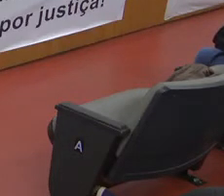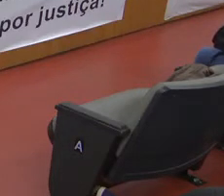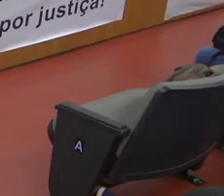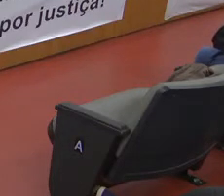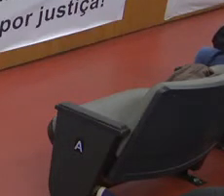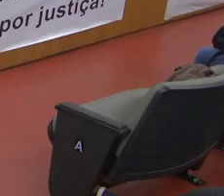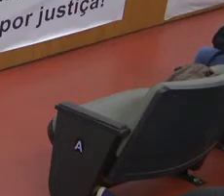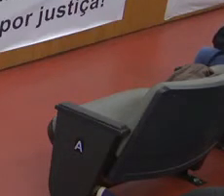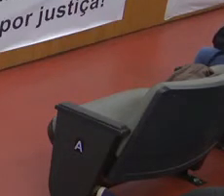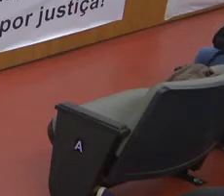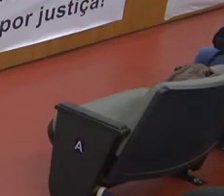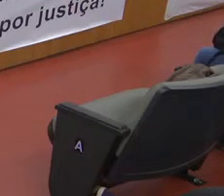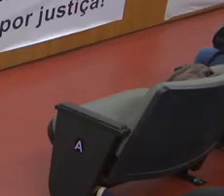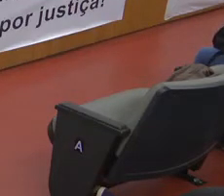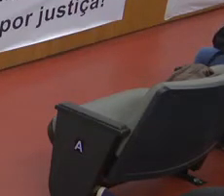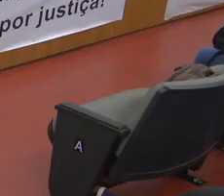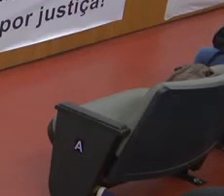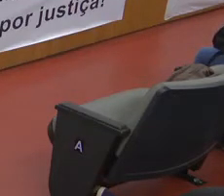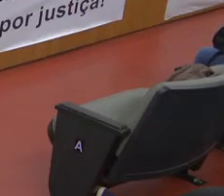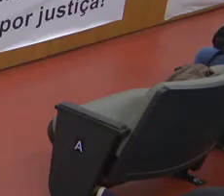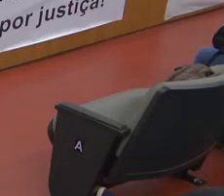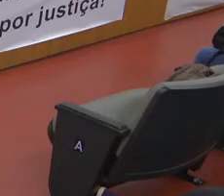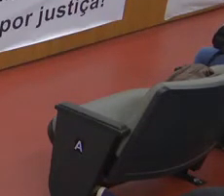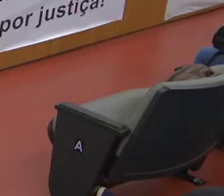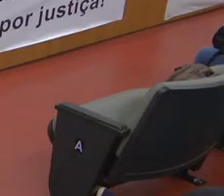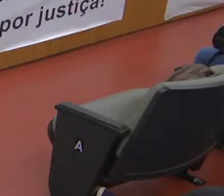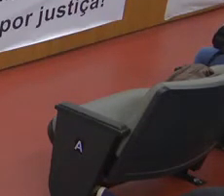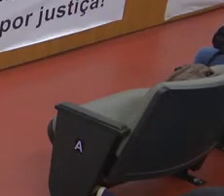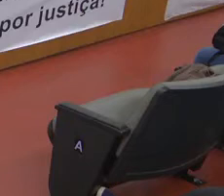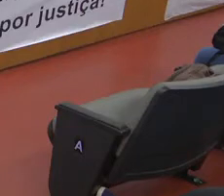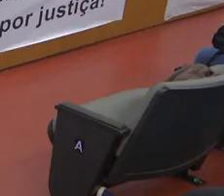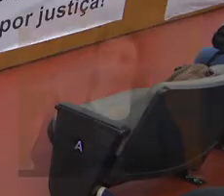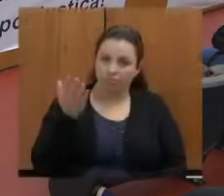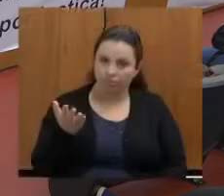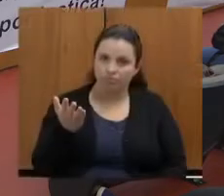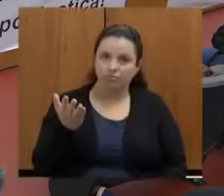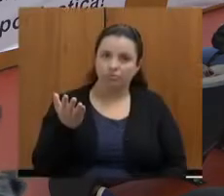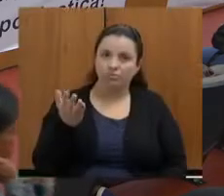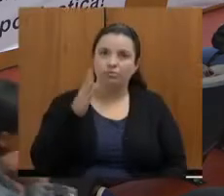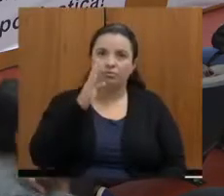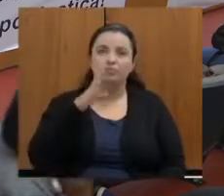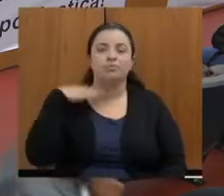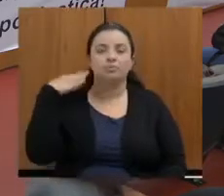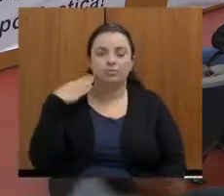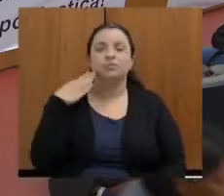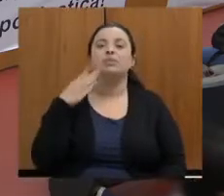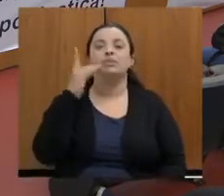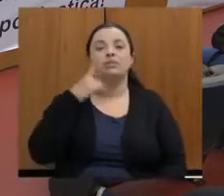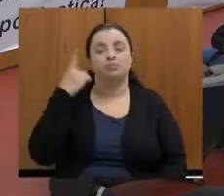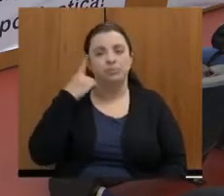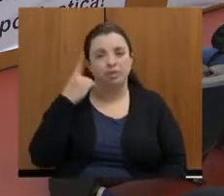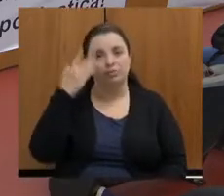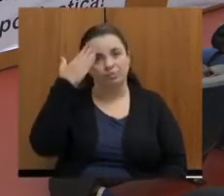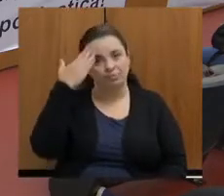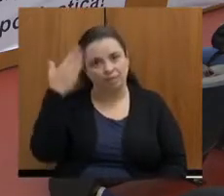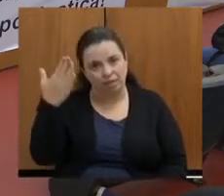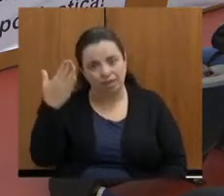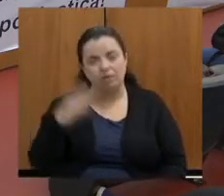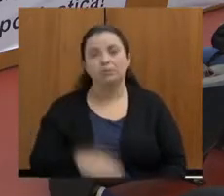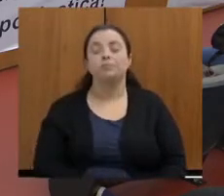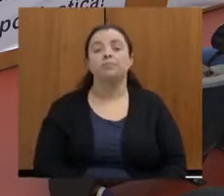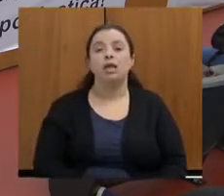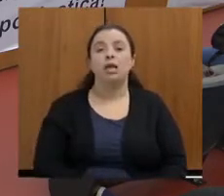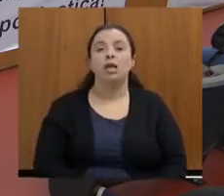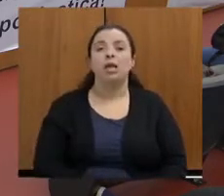E aí o Tom deputada Beatriz isqueiro mais uma visão Obrigado aqui pelos encaminhamentos e